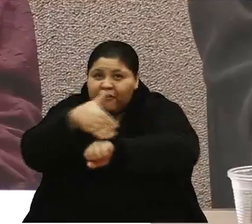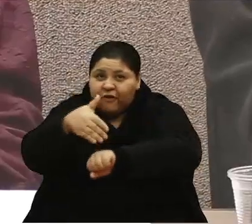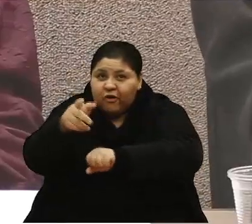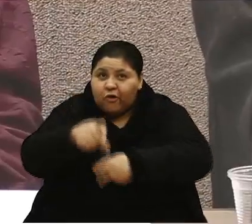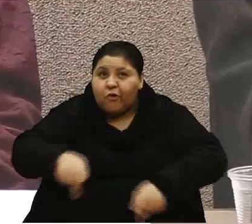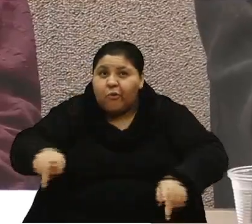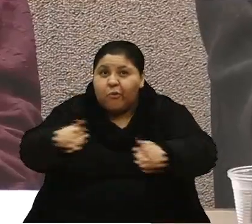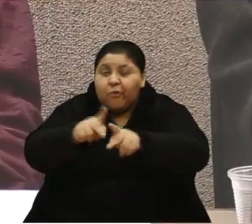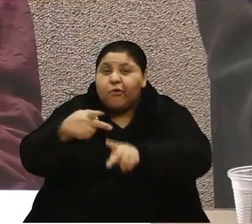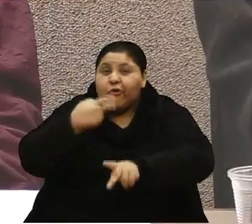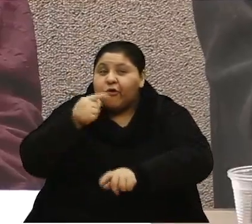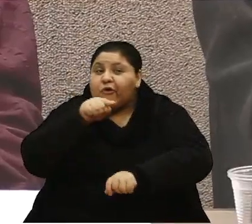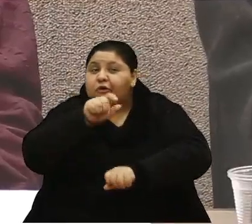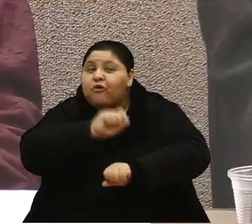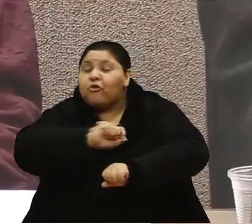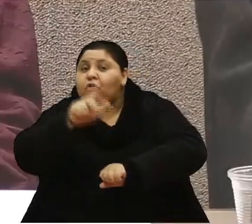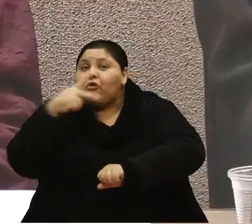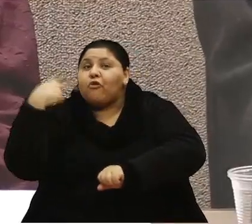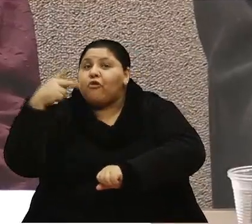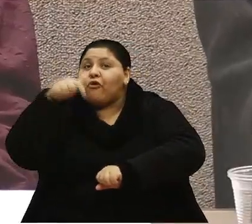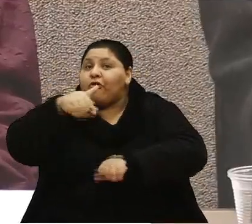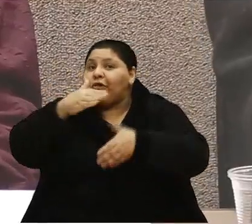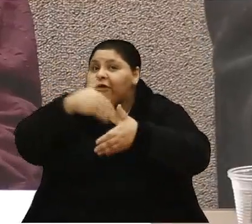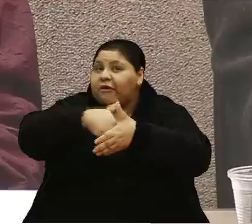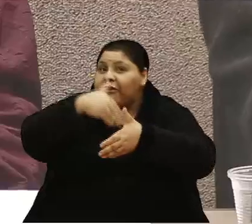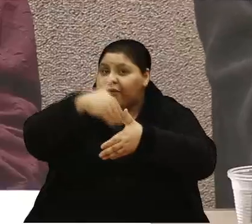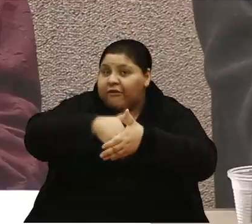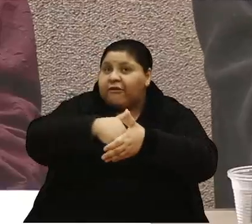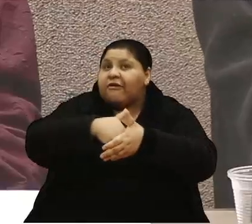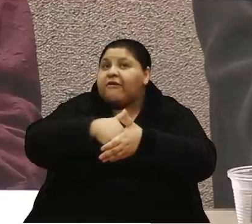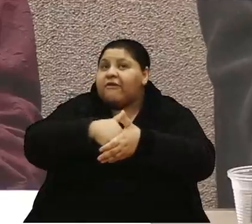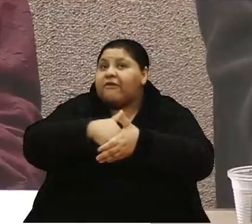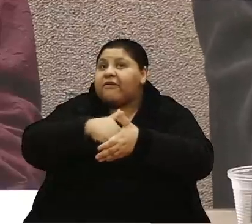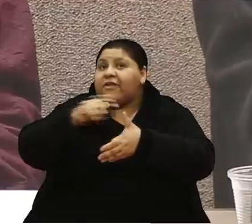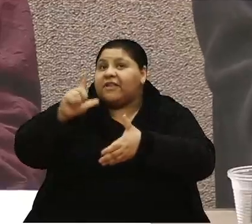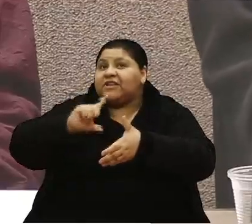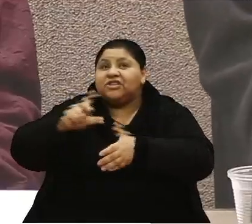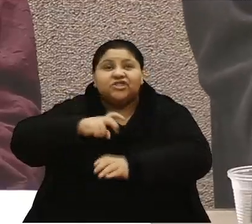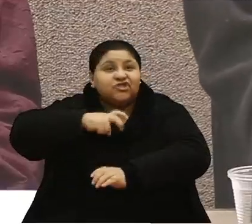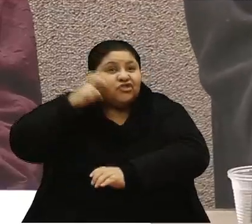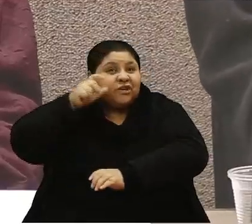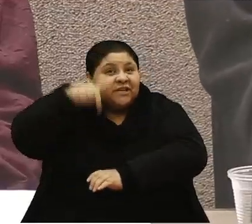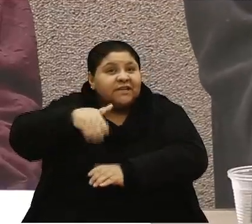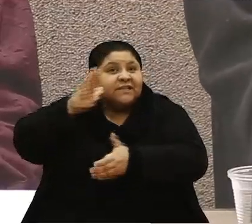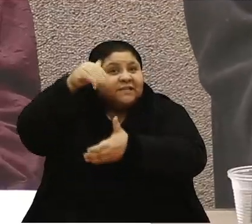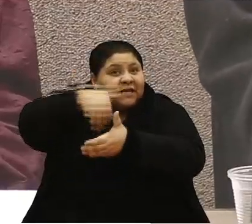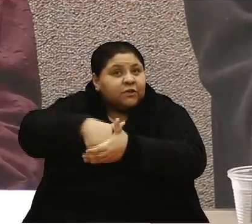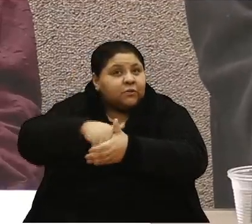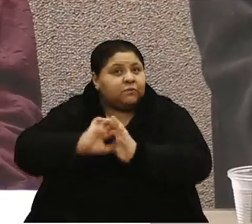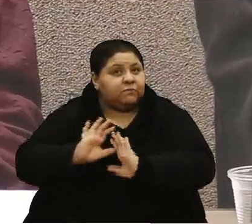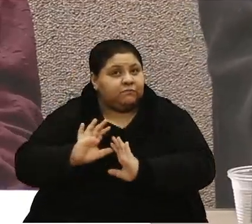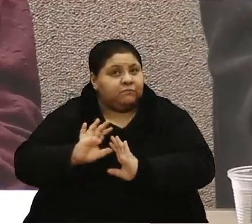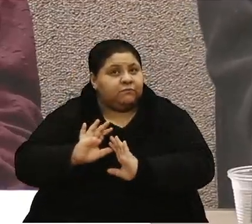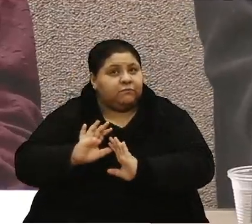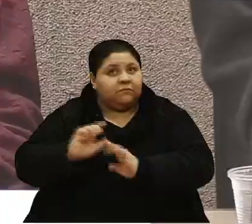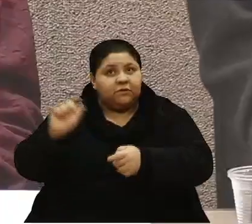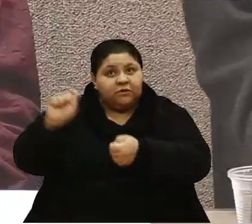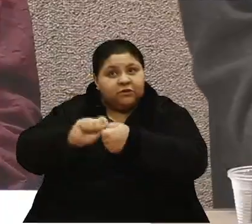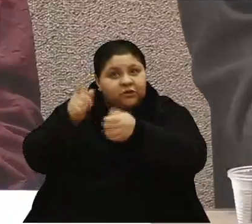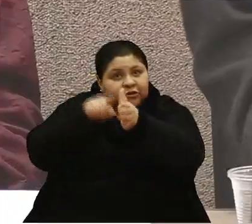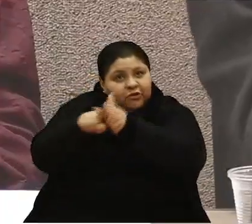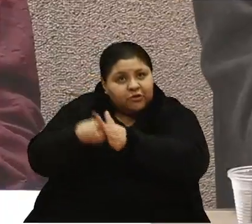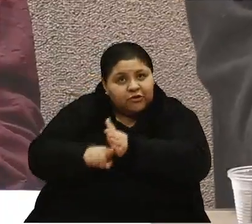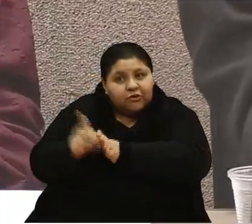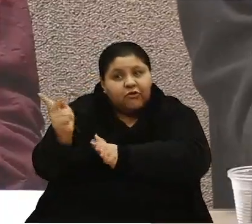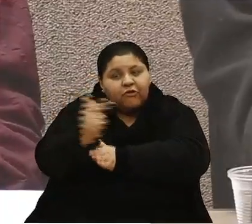iria dizer para ele qual é o vereador aqui dentro dessa casa que deveria ter vergonha de estar aqui dentro. E se ele fizer a enquete entre eu